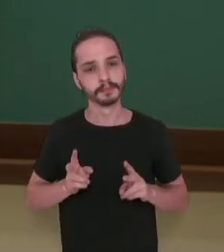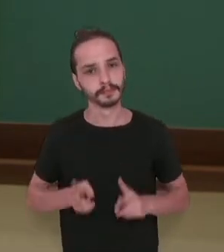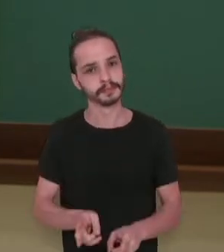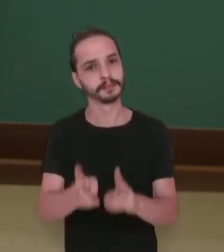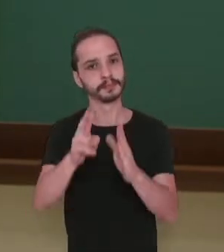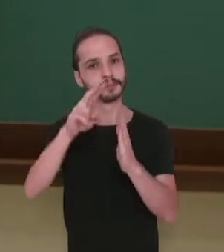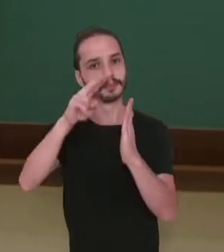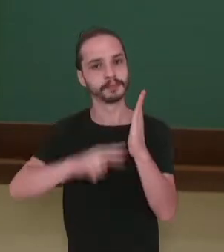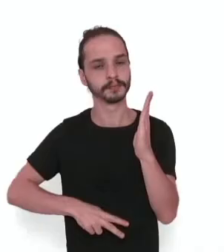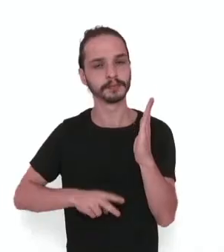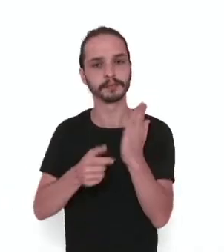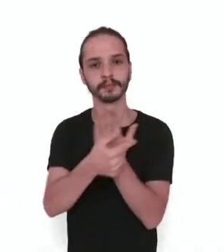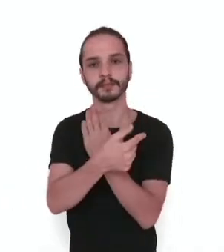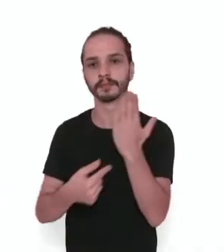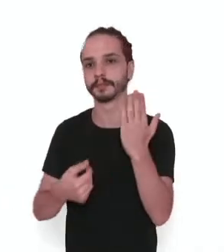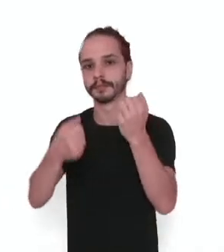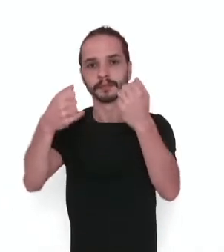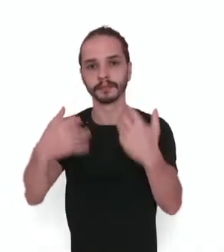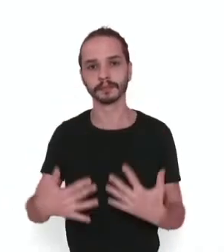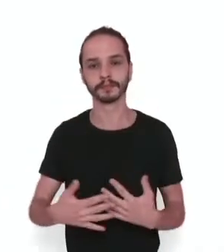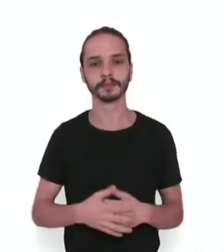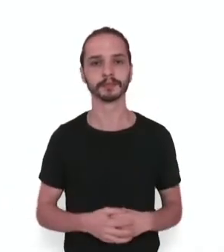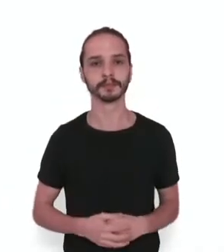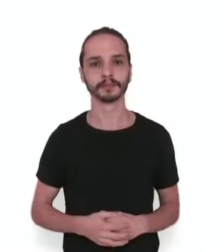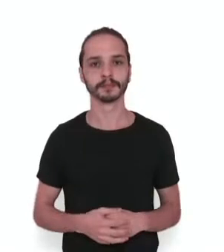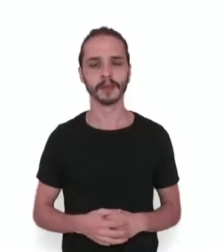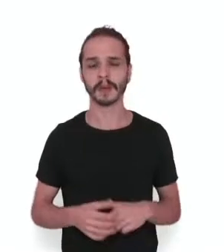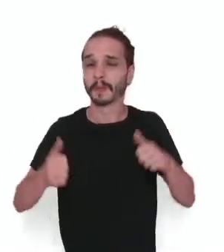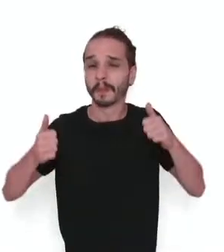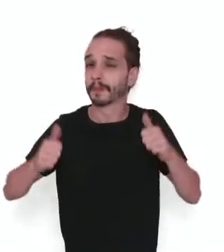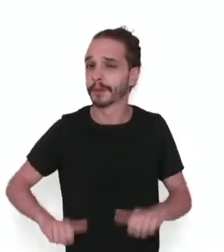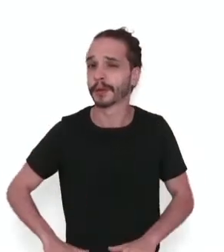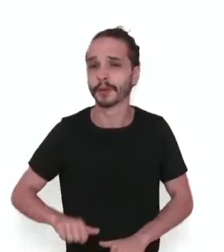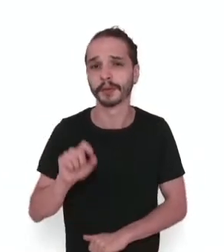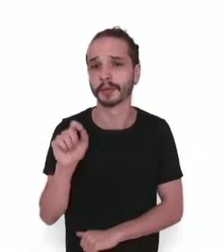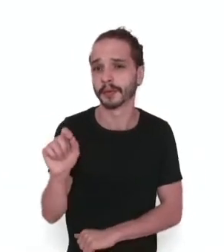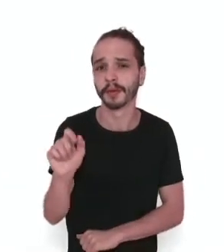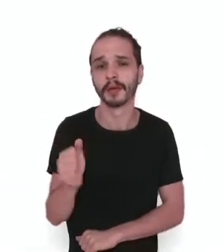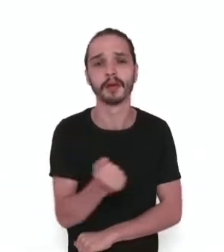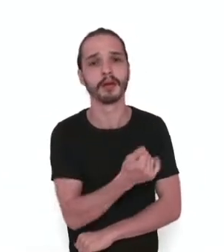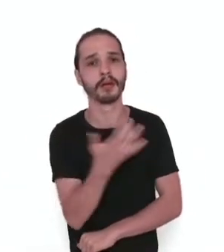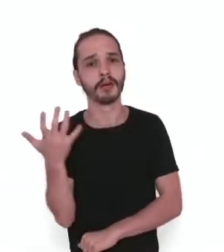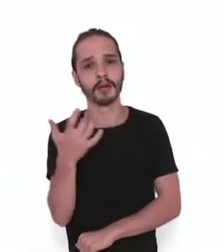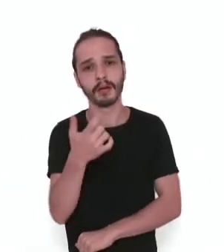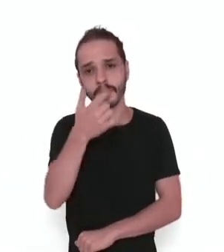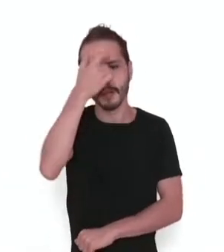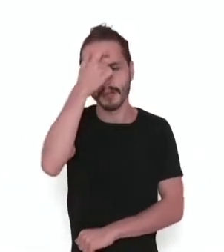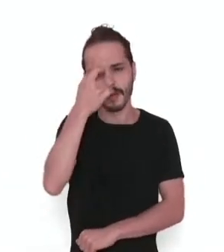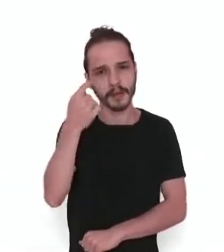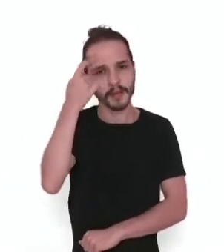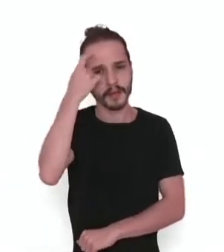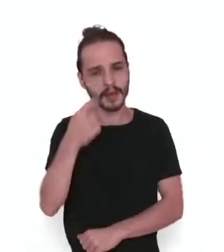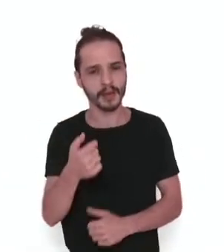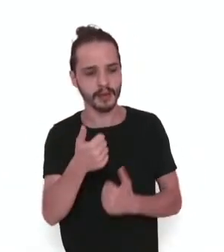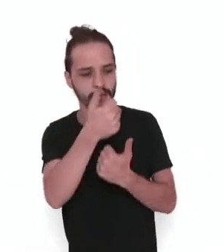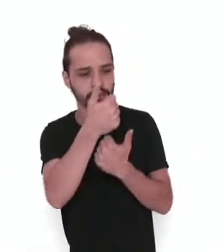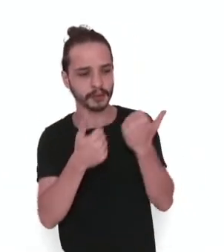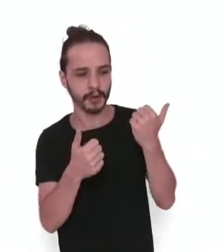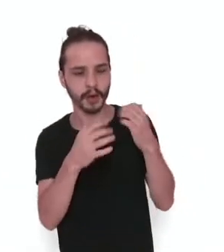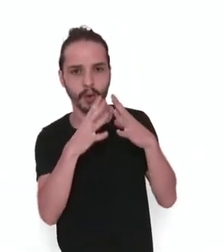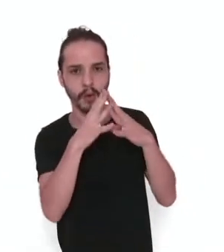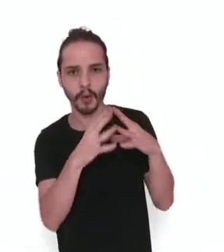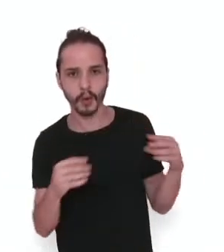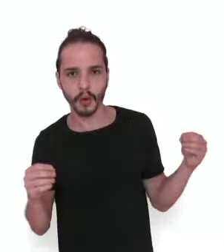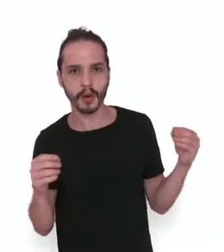aqui, o autor do texto diz o seguinte: o pior de tudo é que há mentes que atribuem o esvaziamento dos campos de futebol